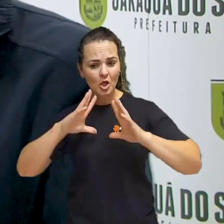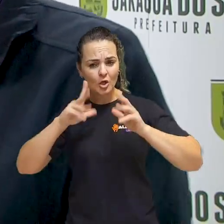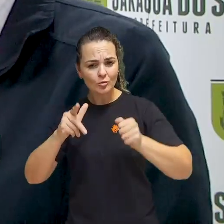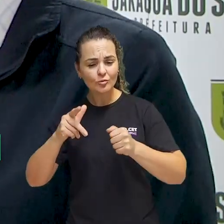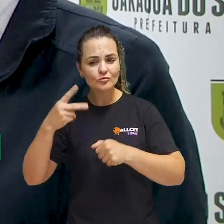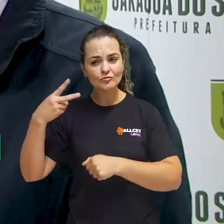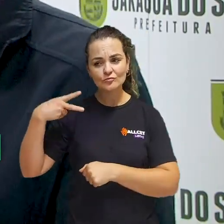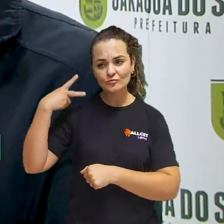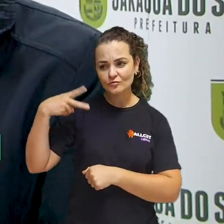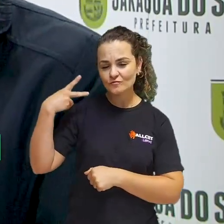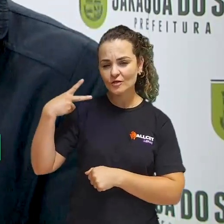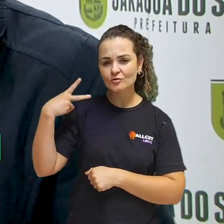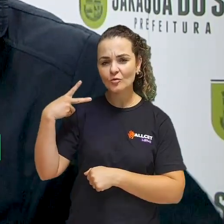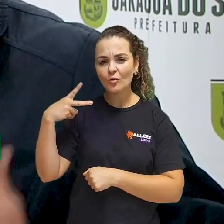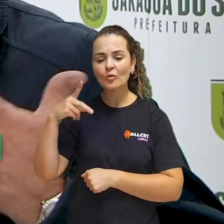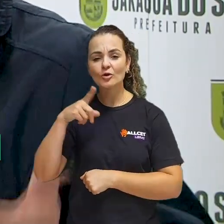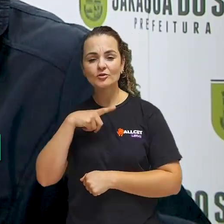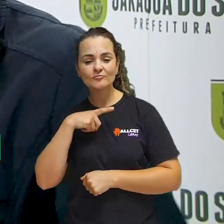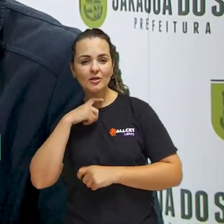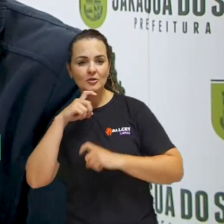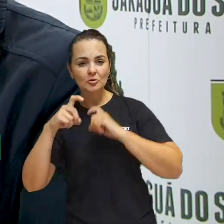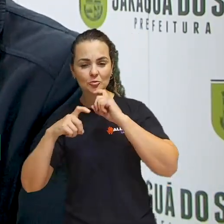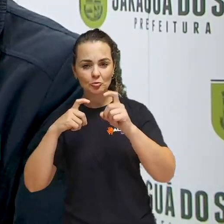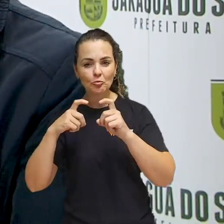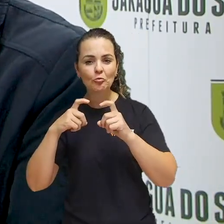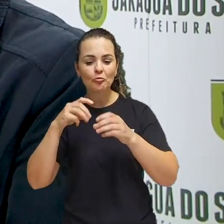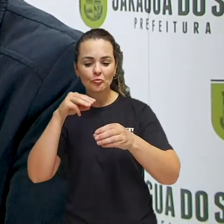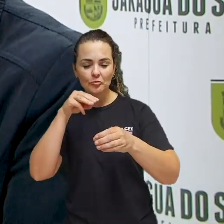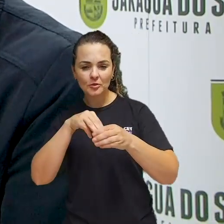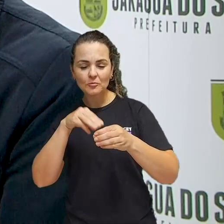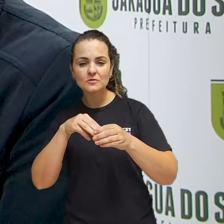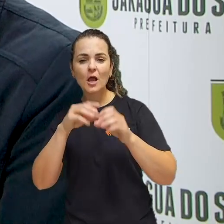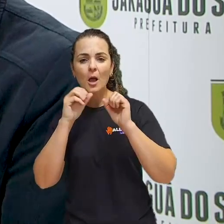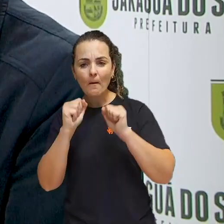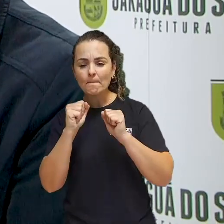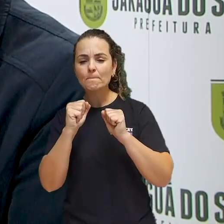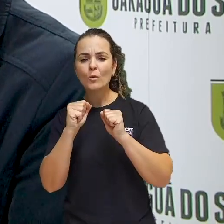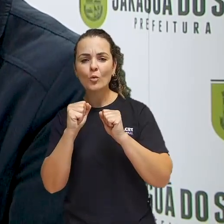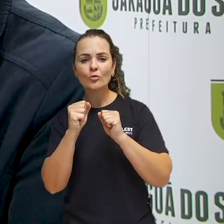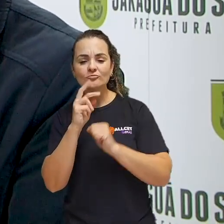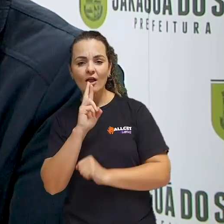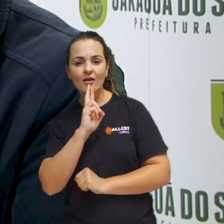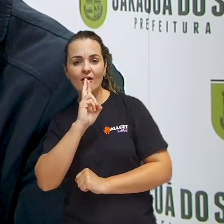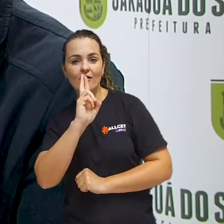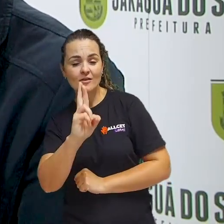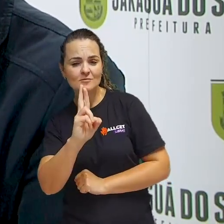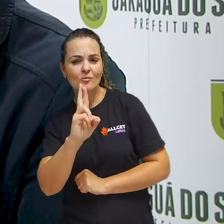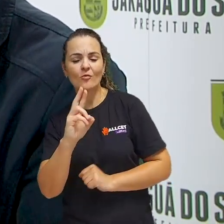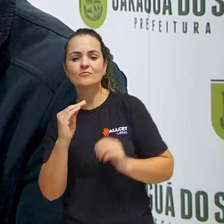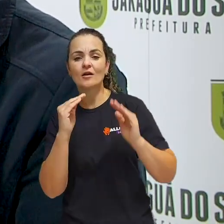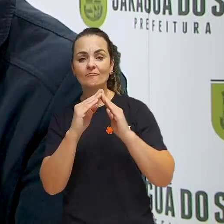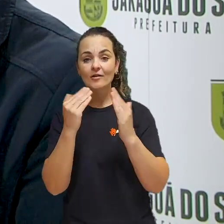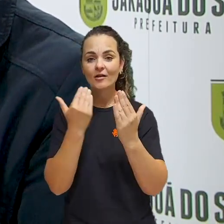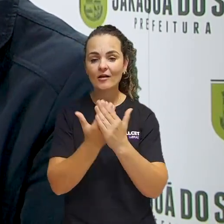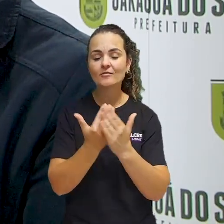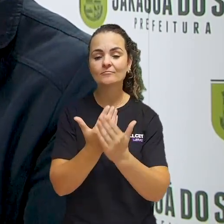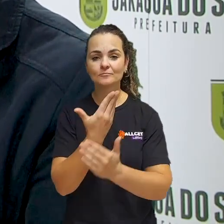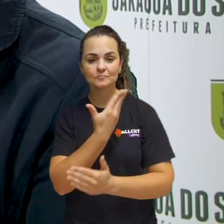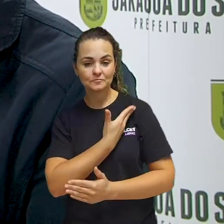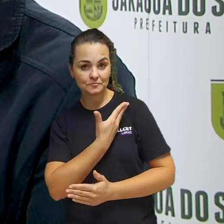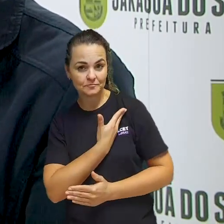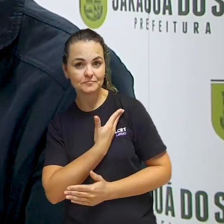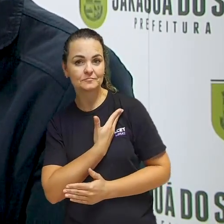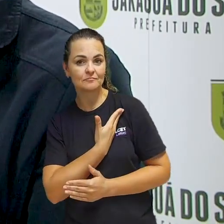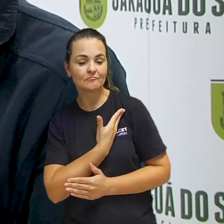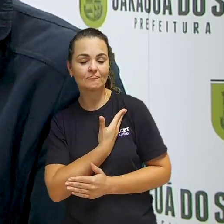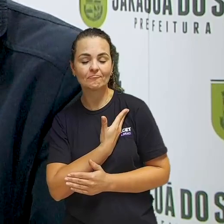levem todas essas respostas para a sociedade, encaminhem isso